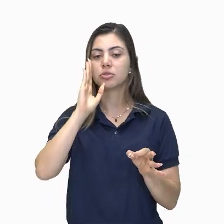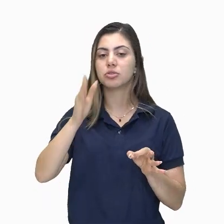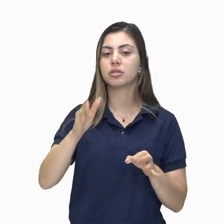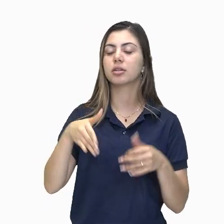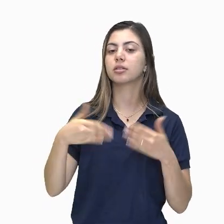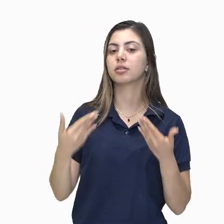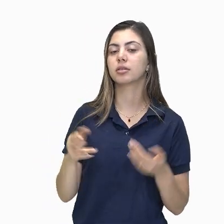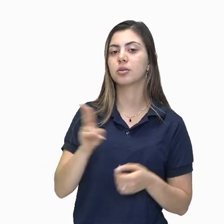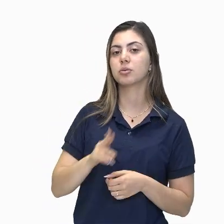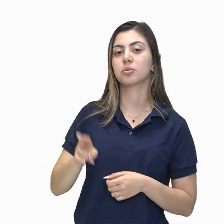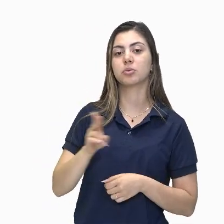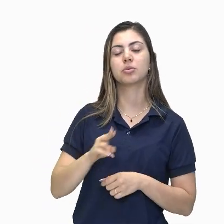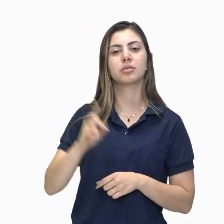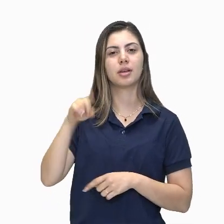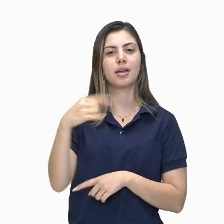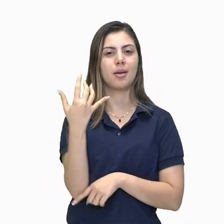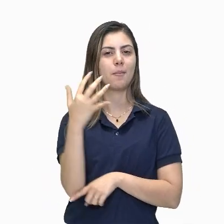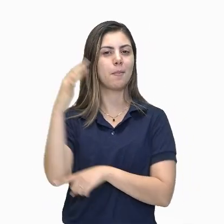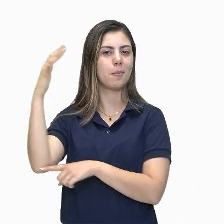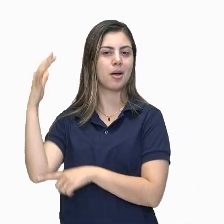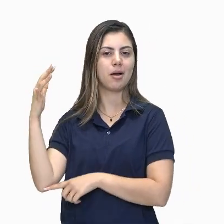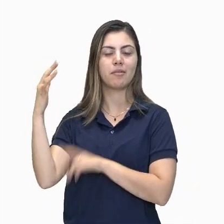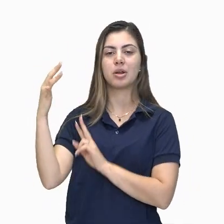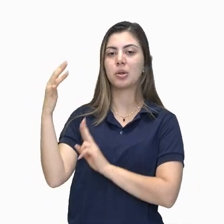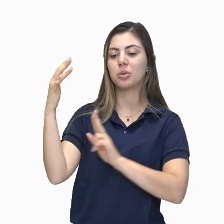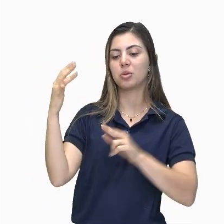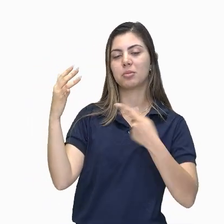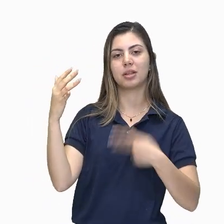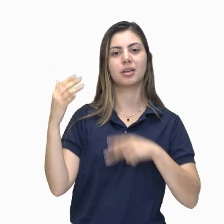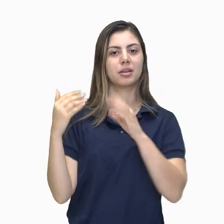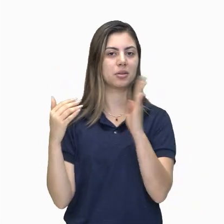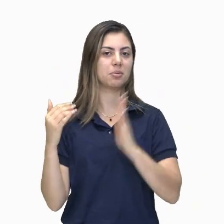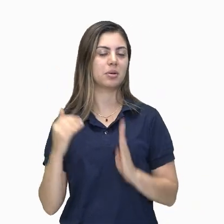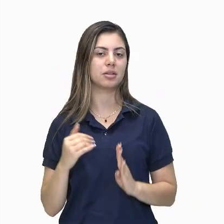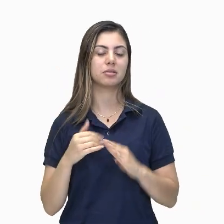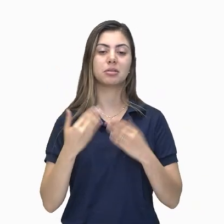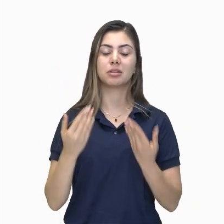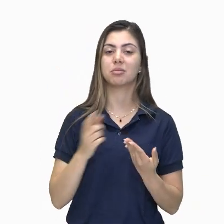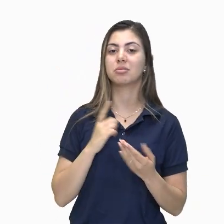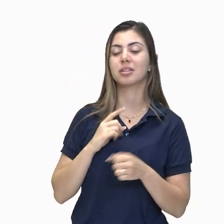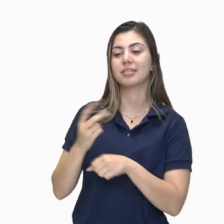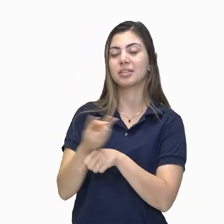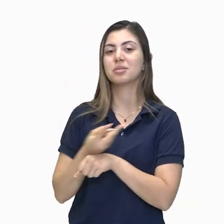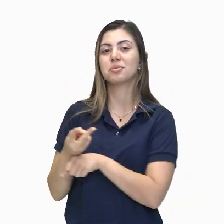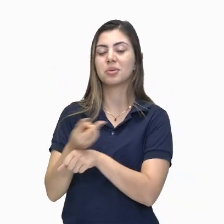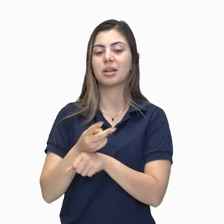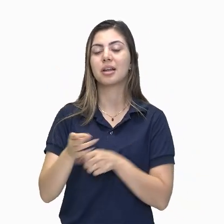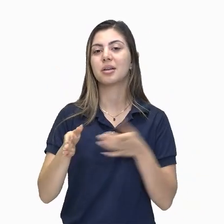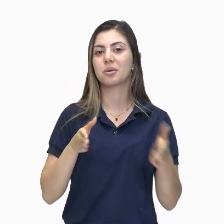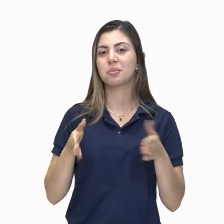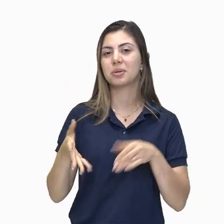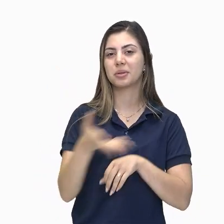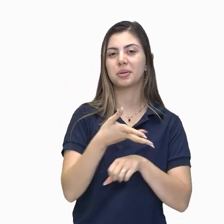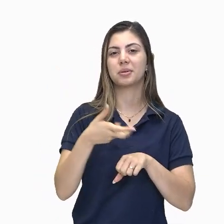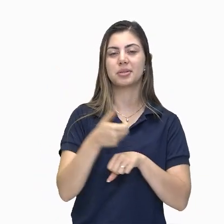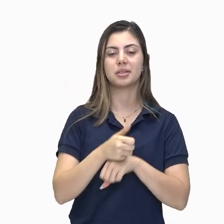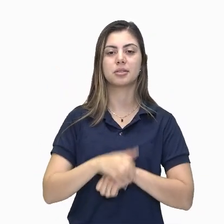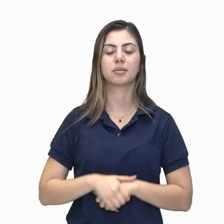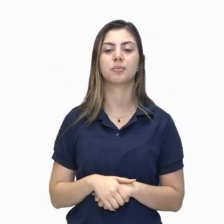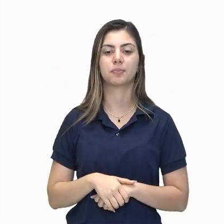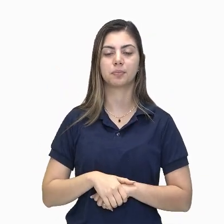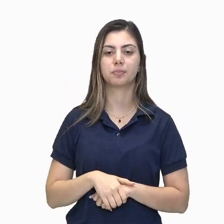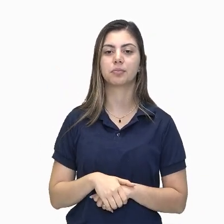pau-brasil, a árvore que deu nome ao Brasil e foi bastante explorada pelos portugueses durante a colonização. Temos também